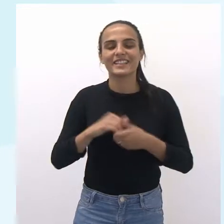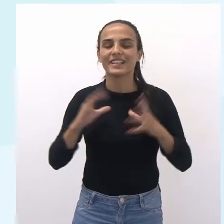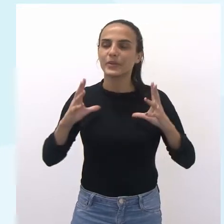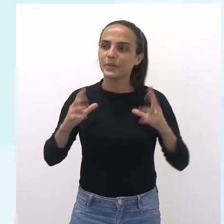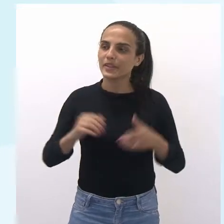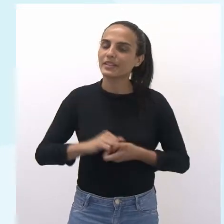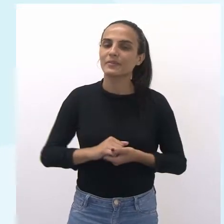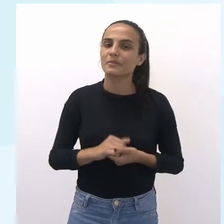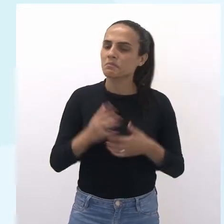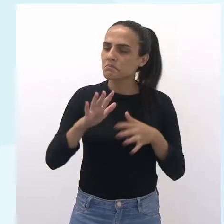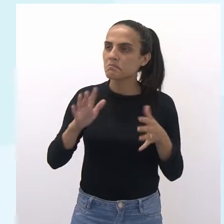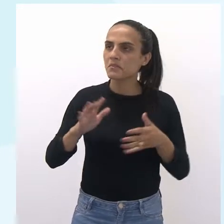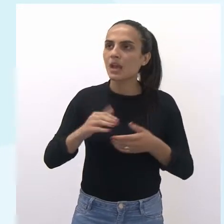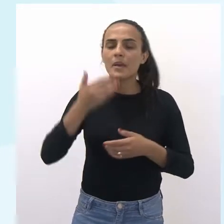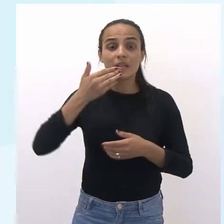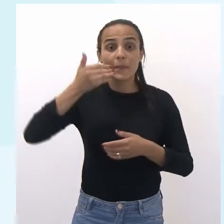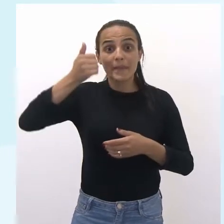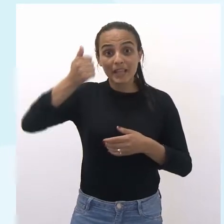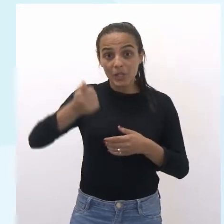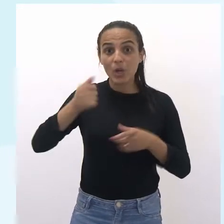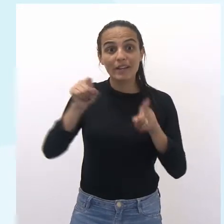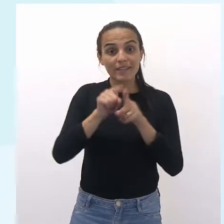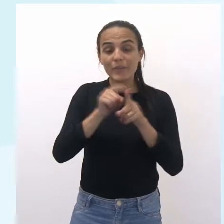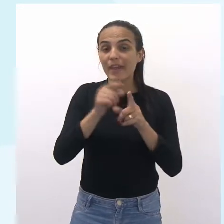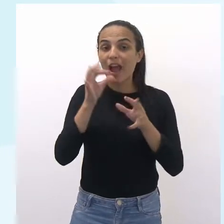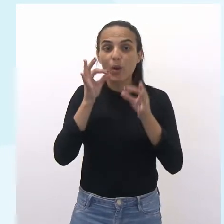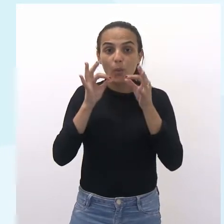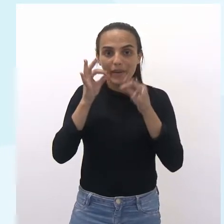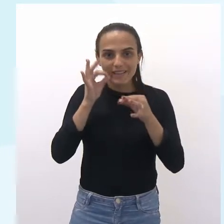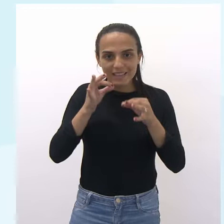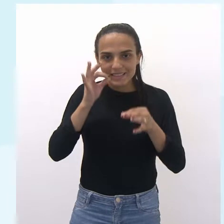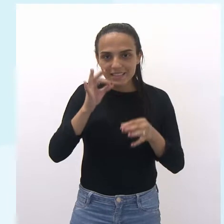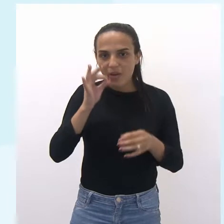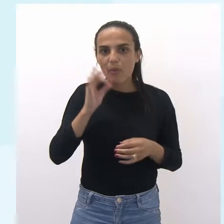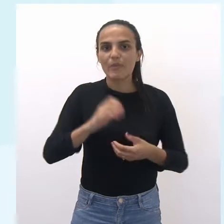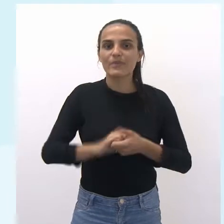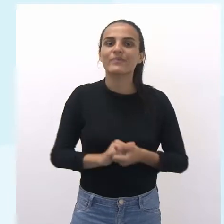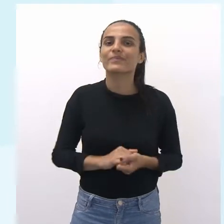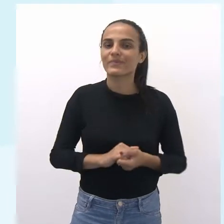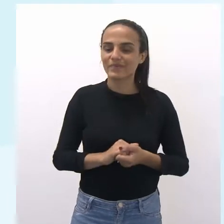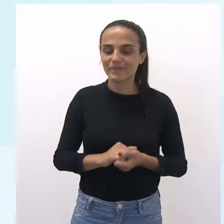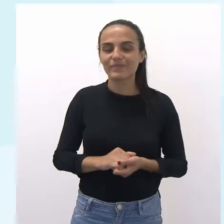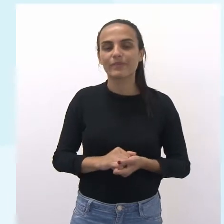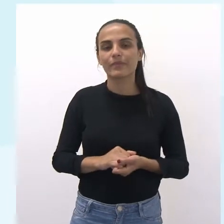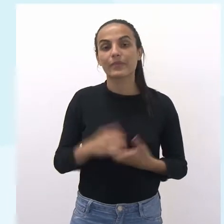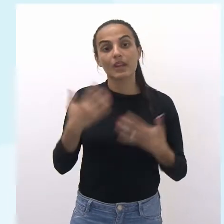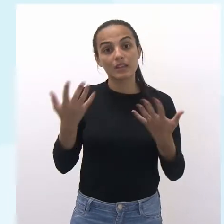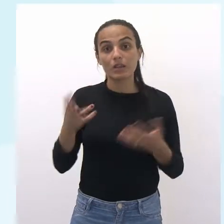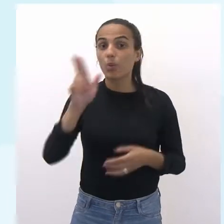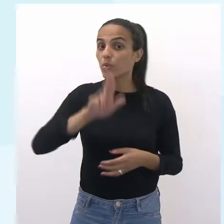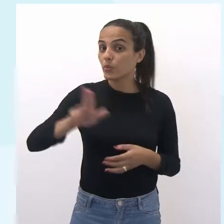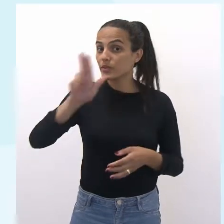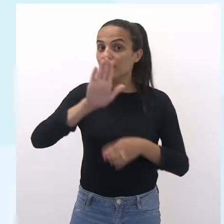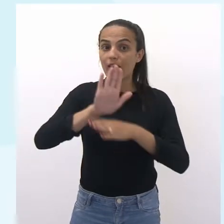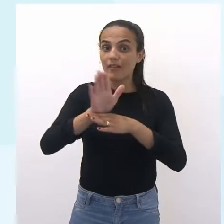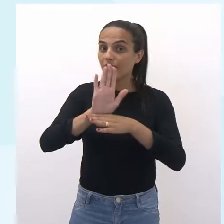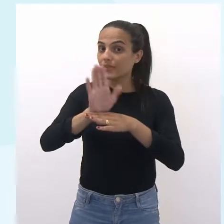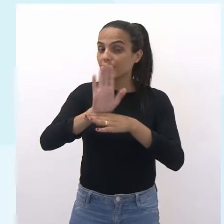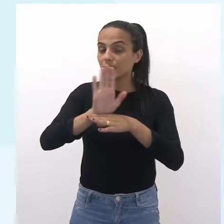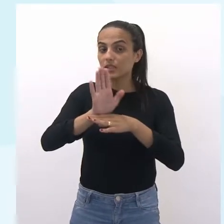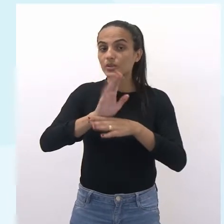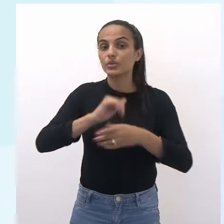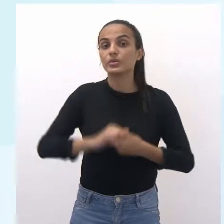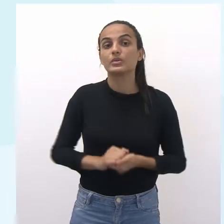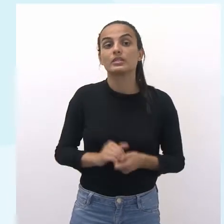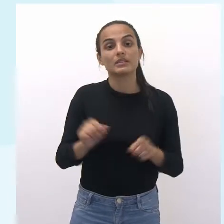tudo mais, mas melhora a nossa argumentação, melhora o nosso senso crítico. Então, usar vídeos também